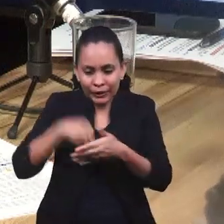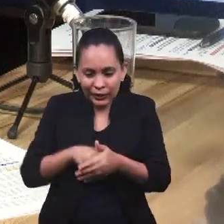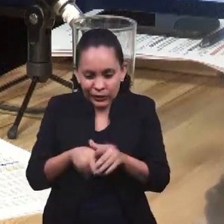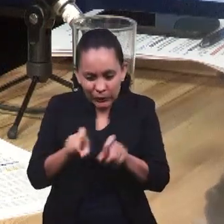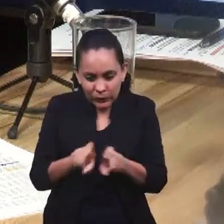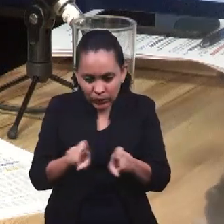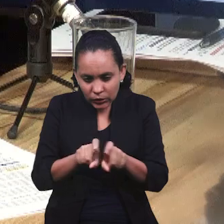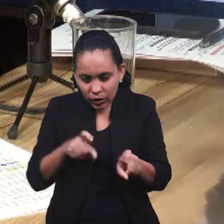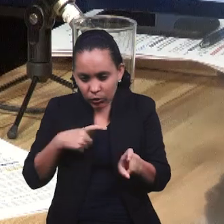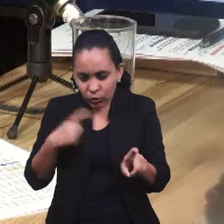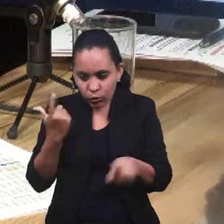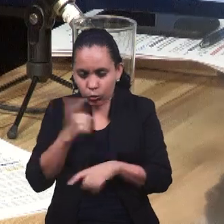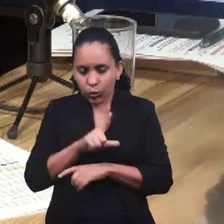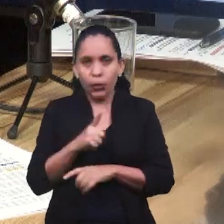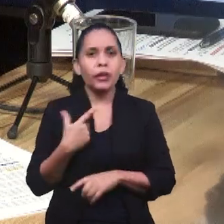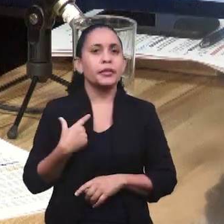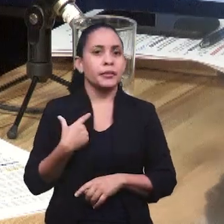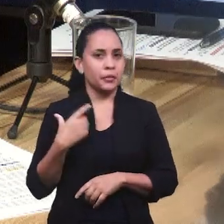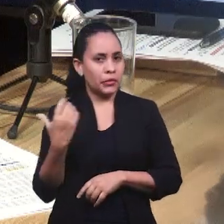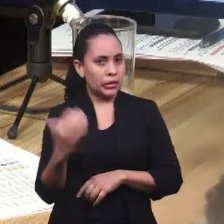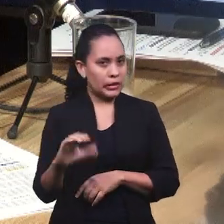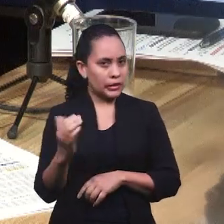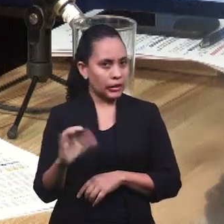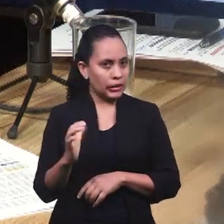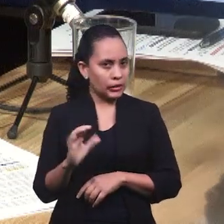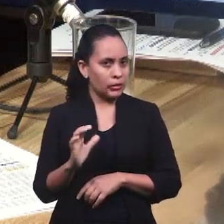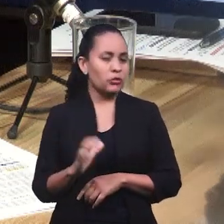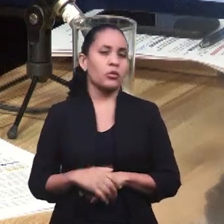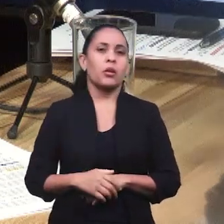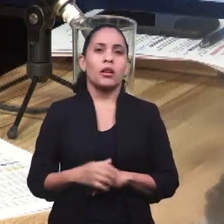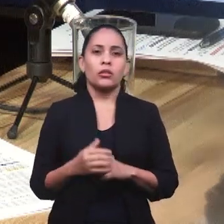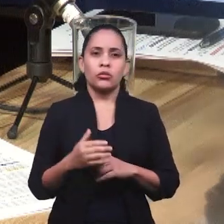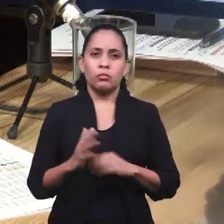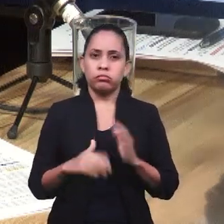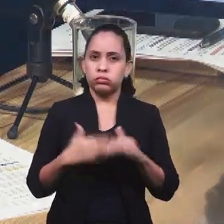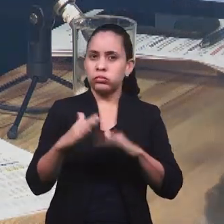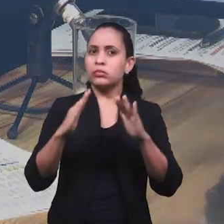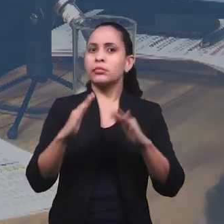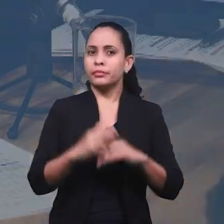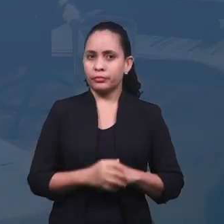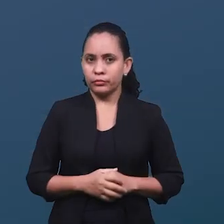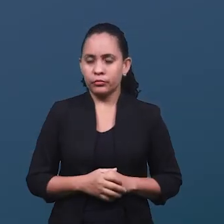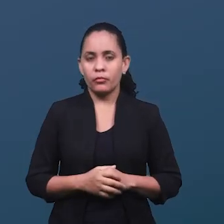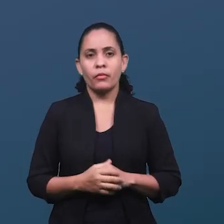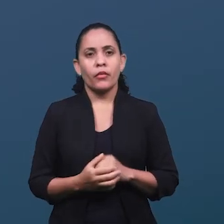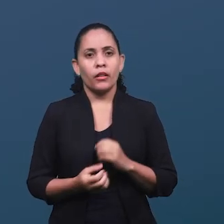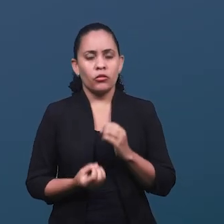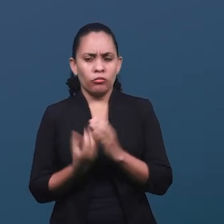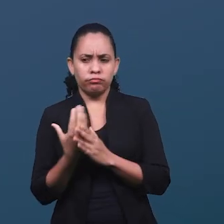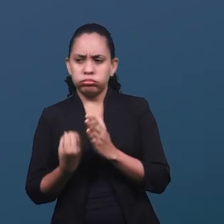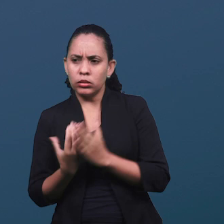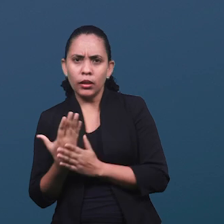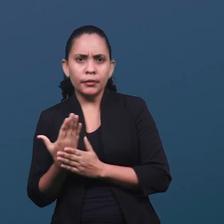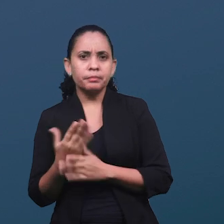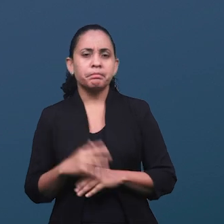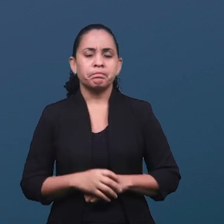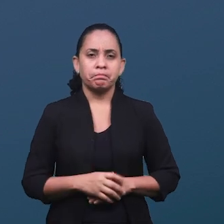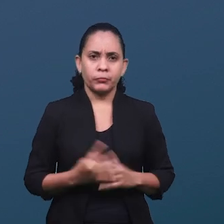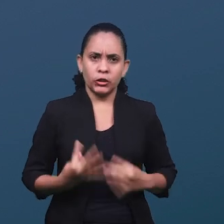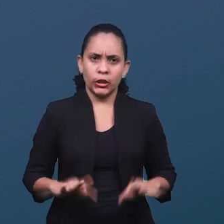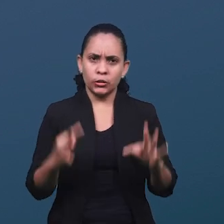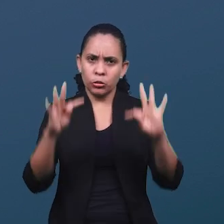produção de ciência. Já embaixo aqui, sistema de informação, ele está bem alinhado com ciência da computação, vamos dizer assim, como se fosse